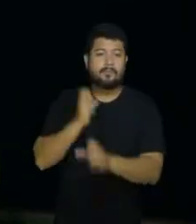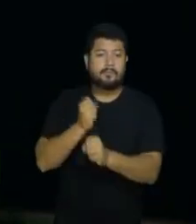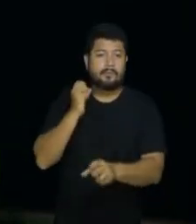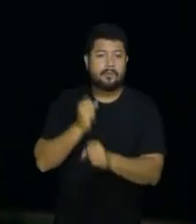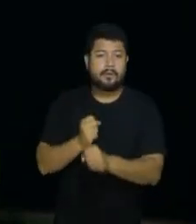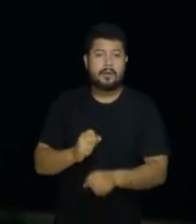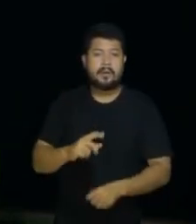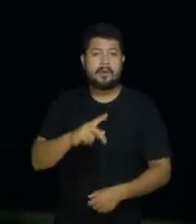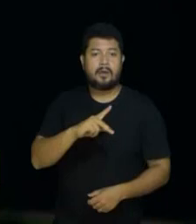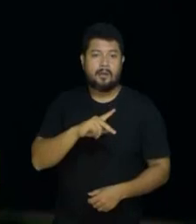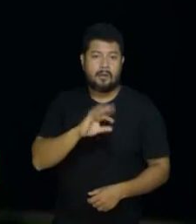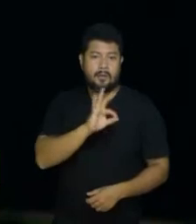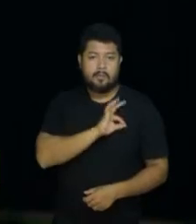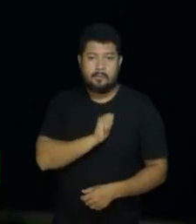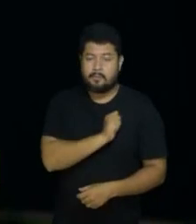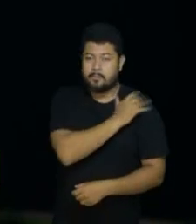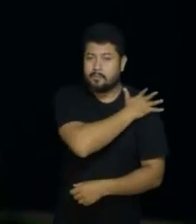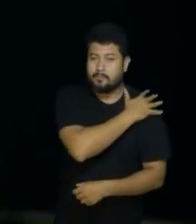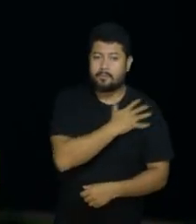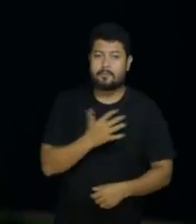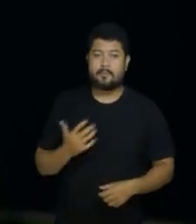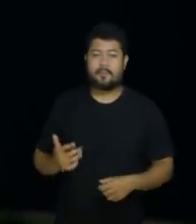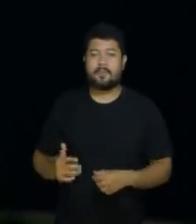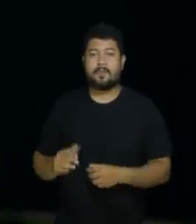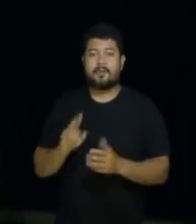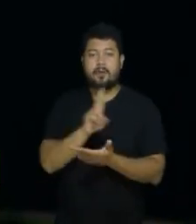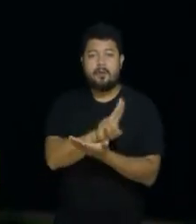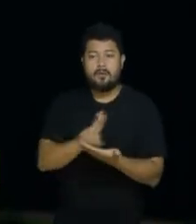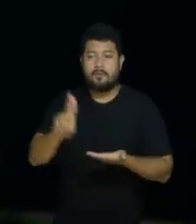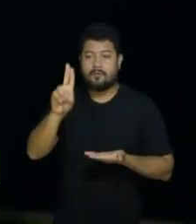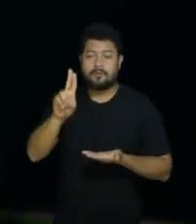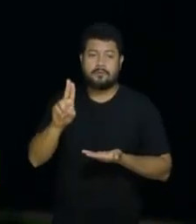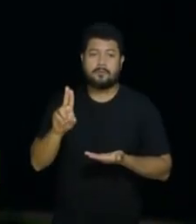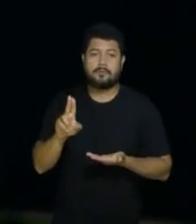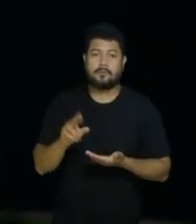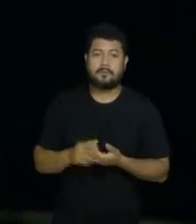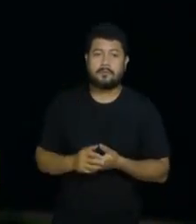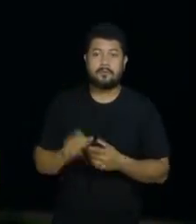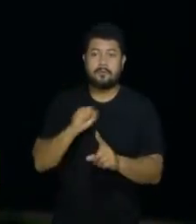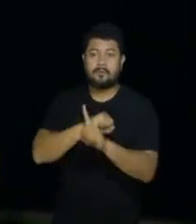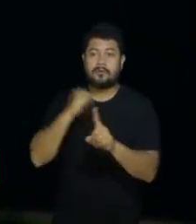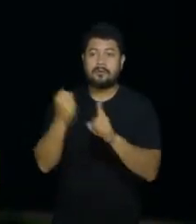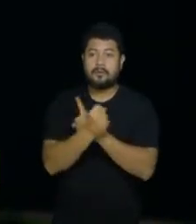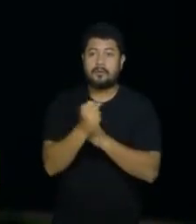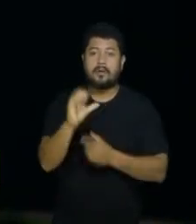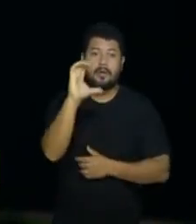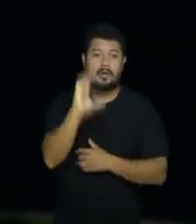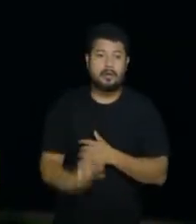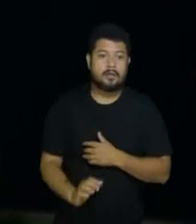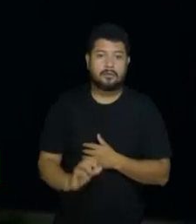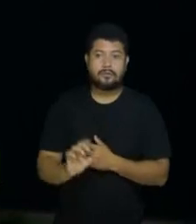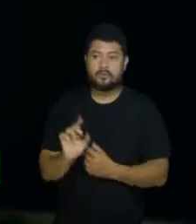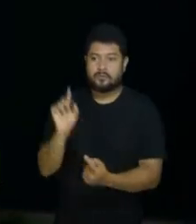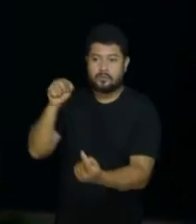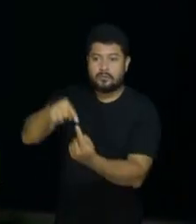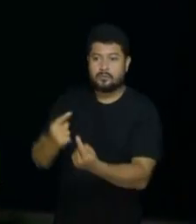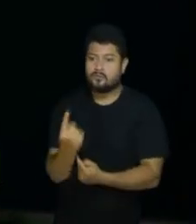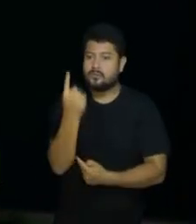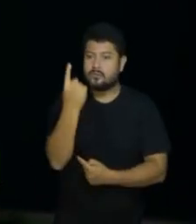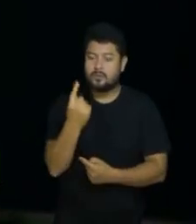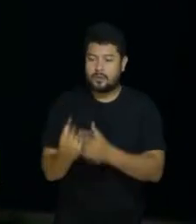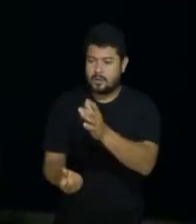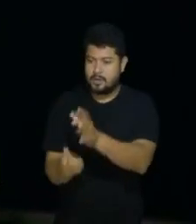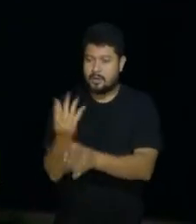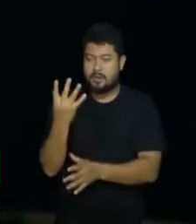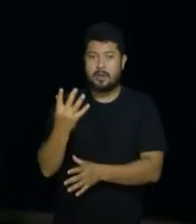Polícia Militar, Universidade, Sociedade Civil, com um único propósito: construir uma política pública eficaz de